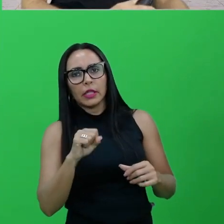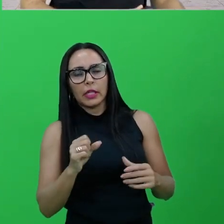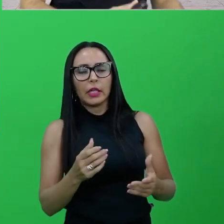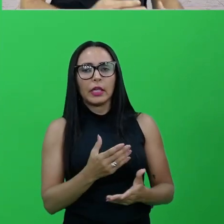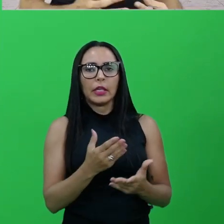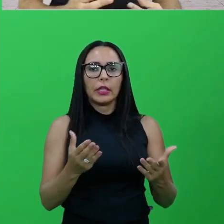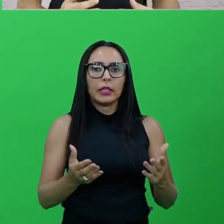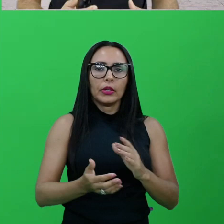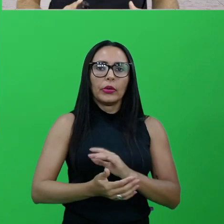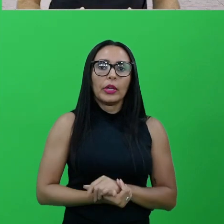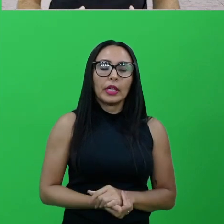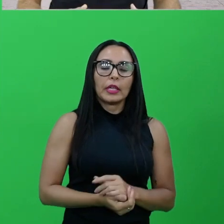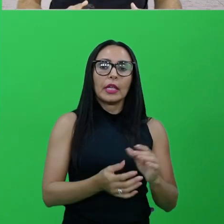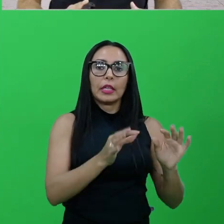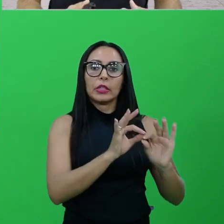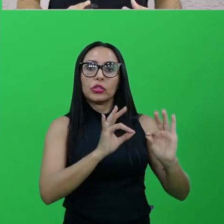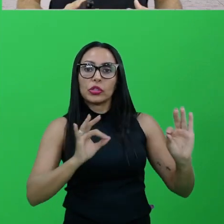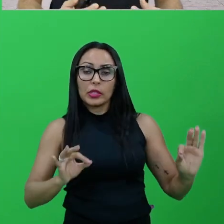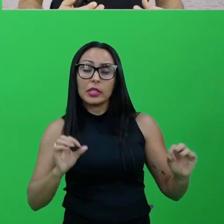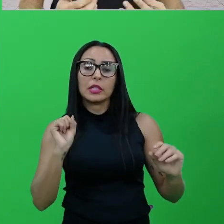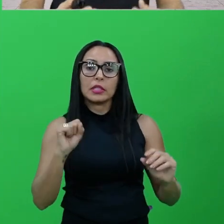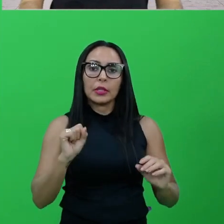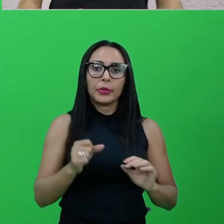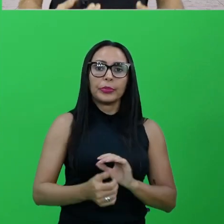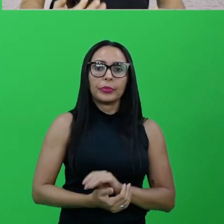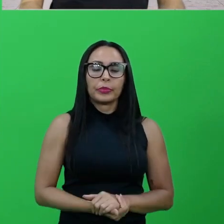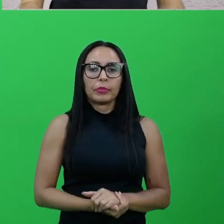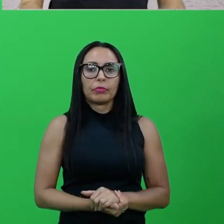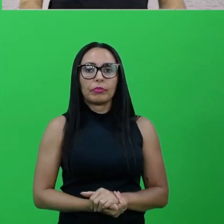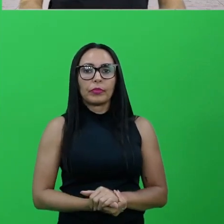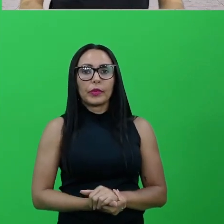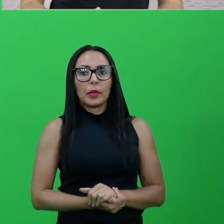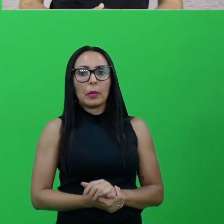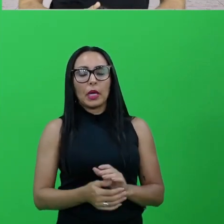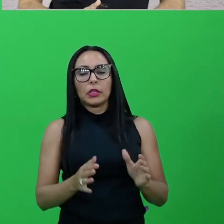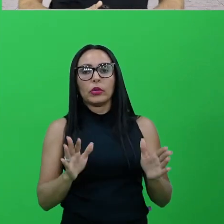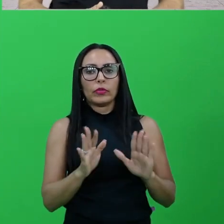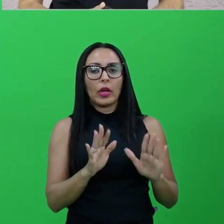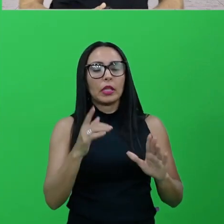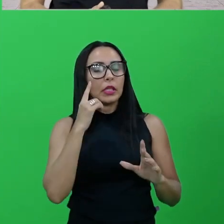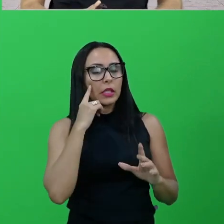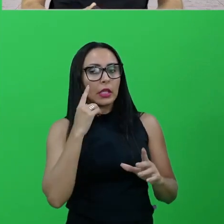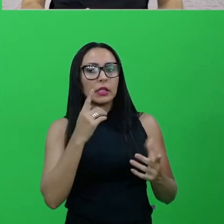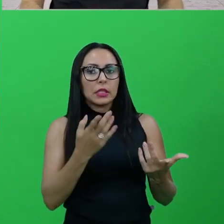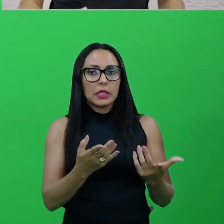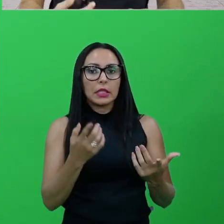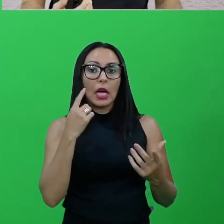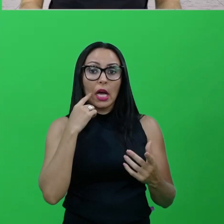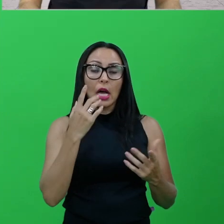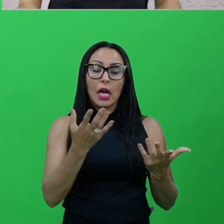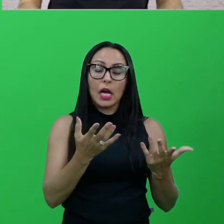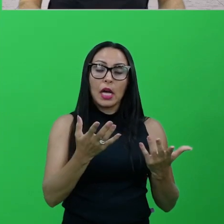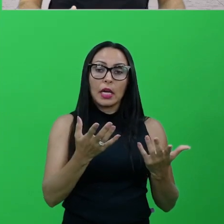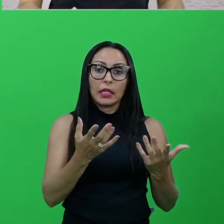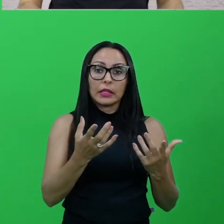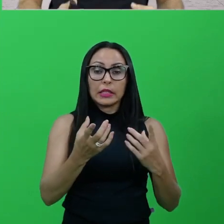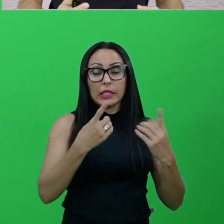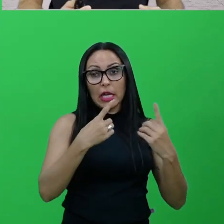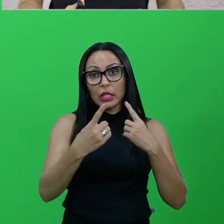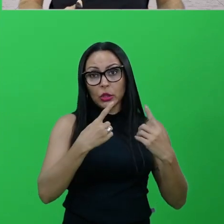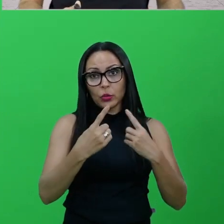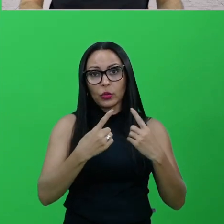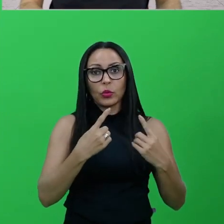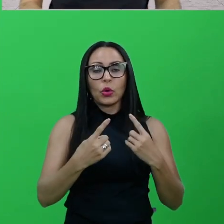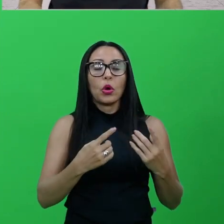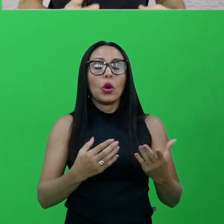é meio distante da nossa atualidade, mas que não invalida, do ponto de vista didático, o que a gente está trazendo aqui, porque